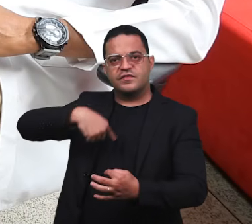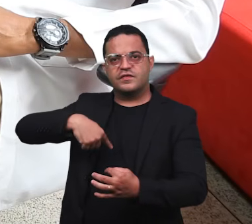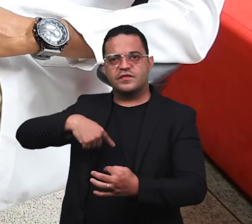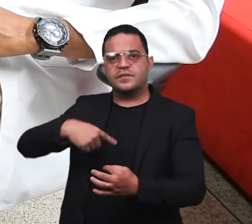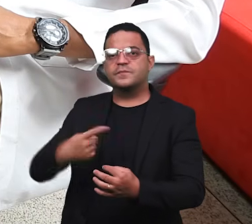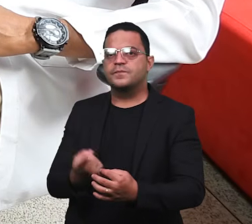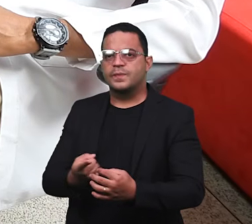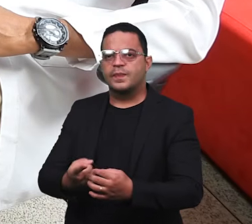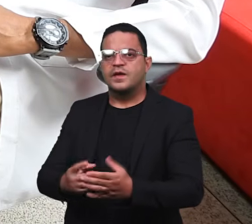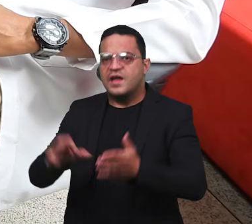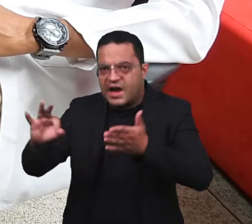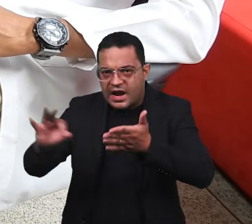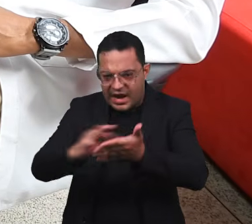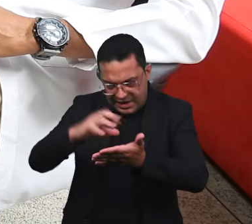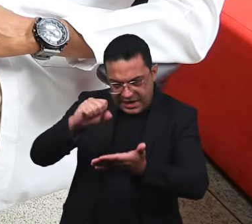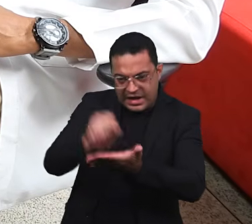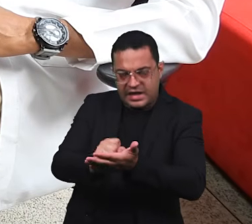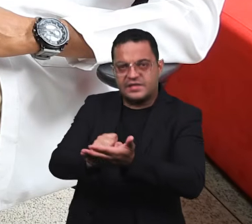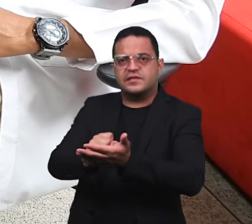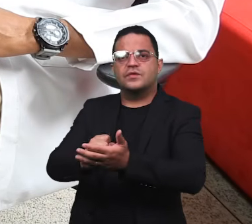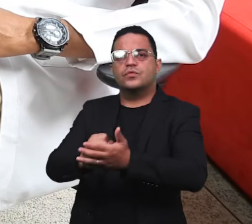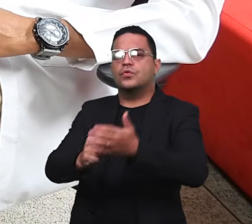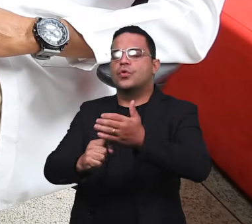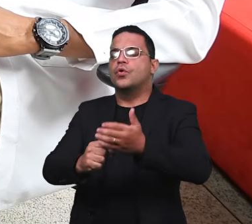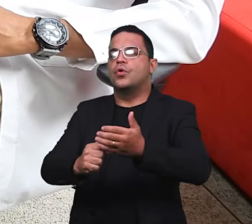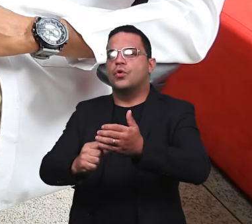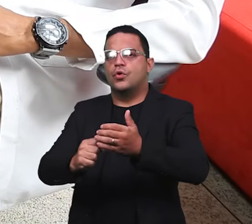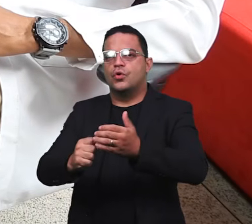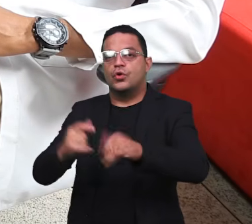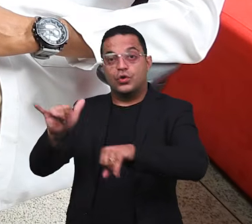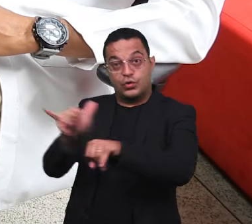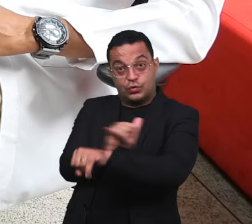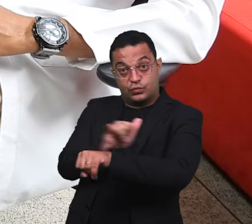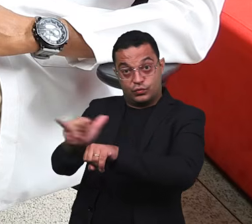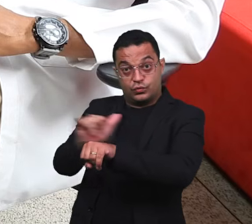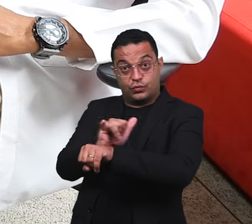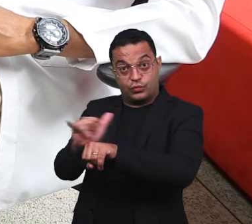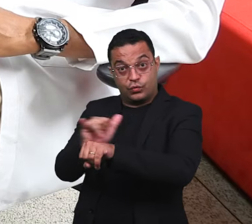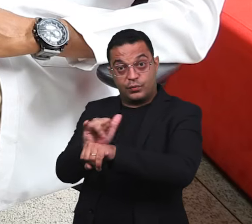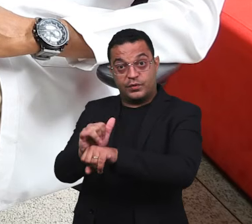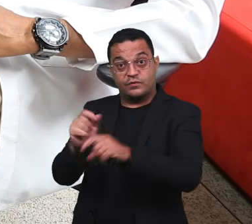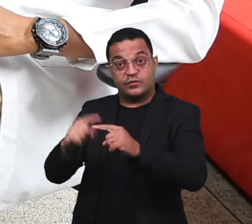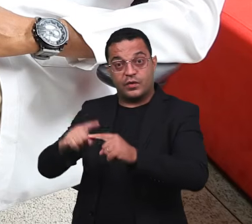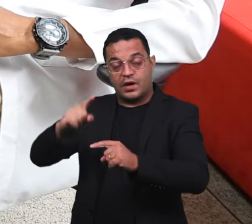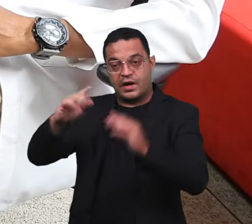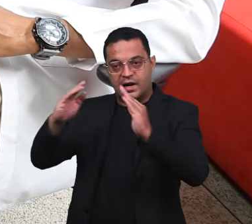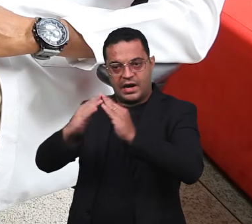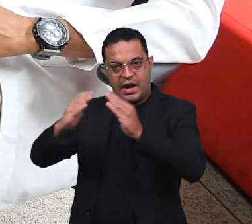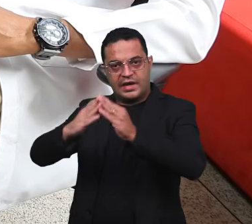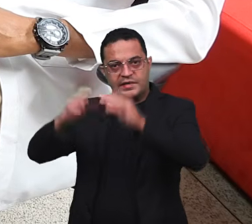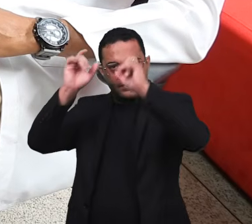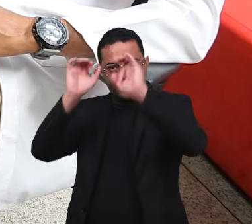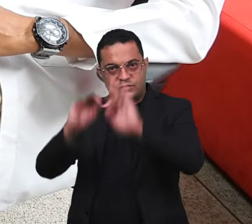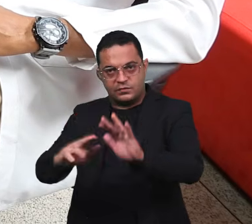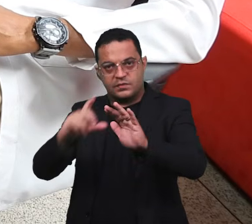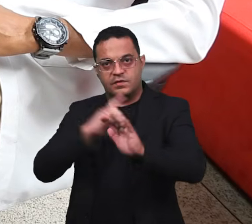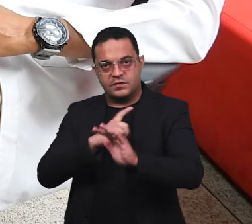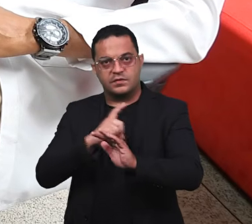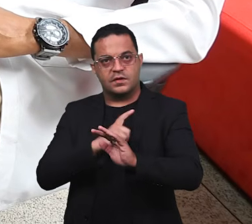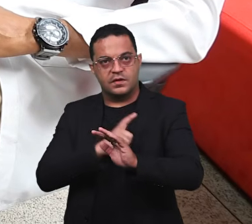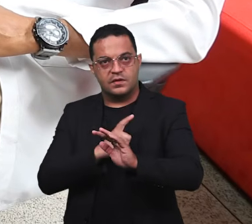inscreva no YouTube, assina a nossa playlist ali. Eu tenho certeza que a sua casa vai receber grandes bênçãos do